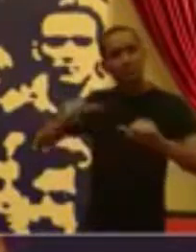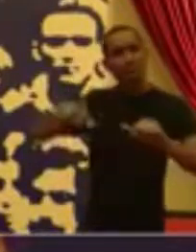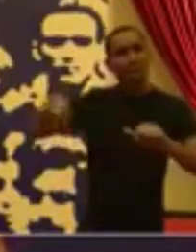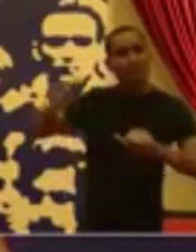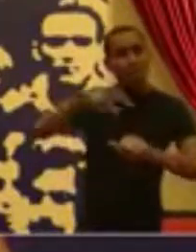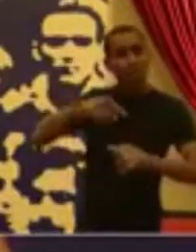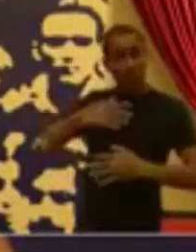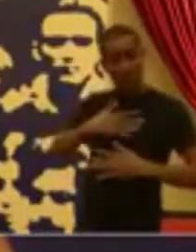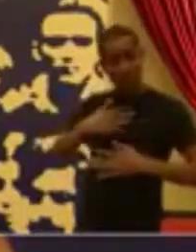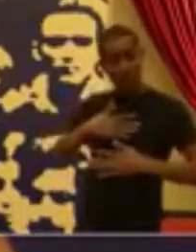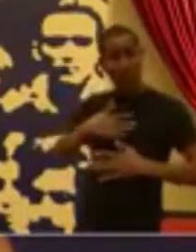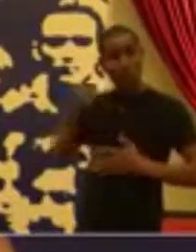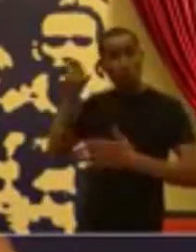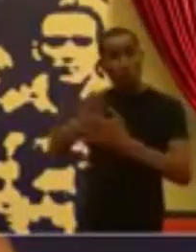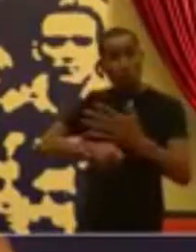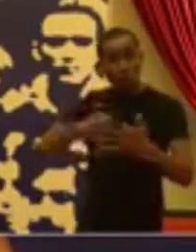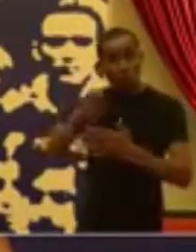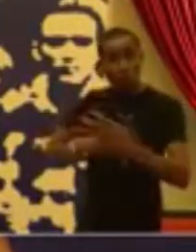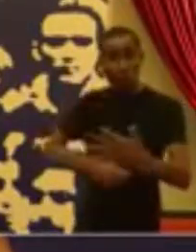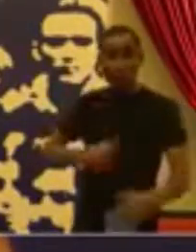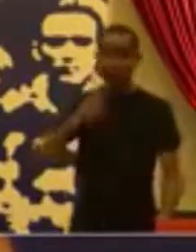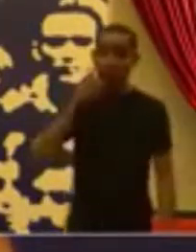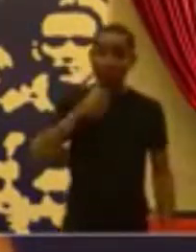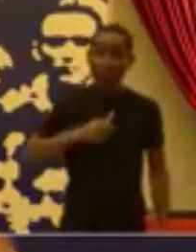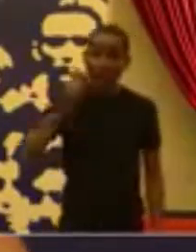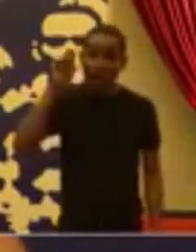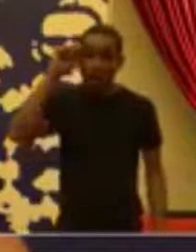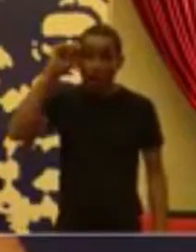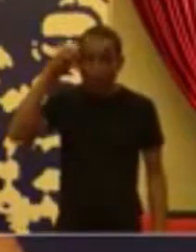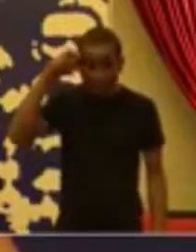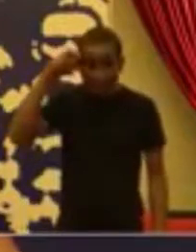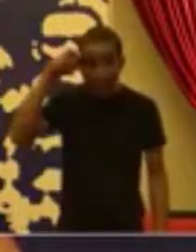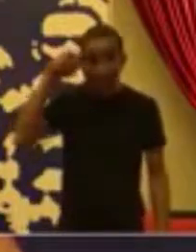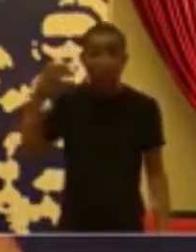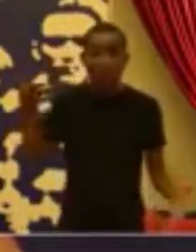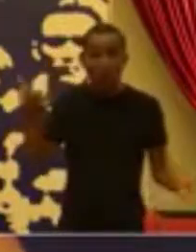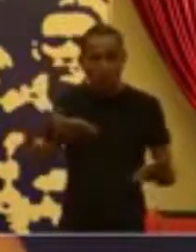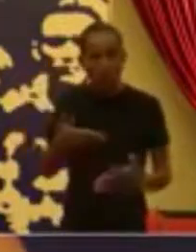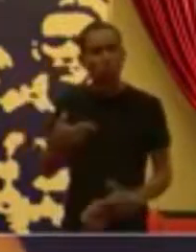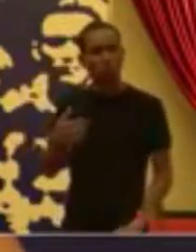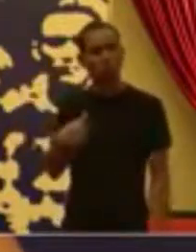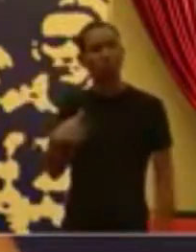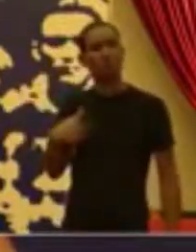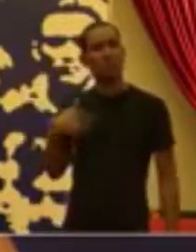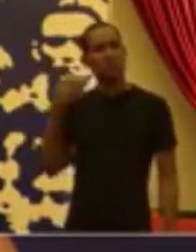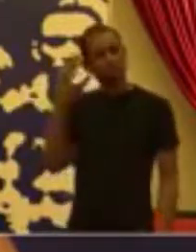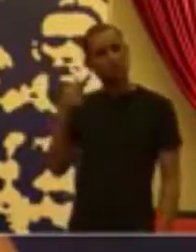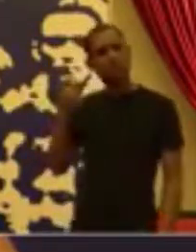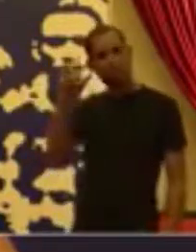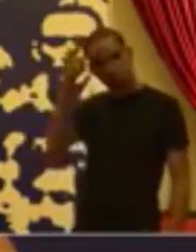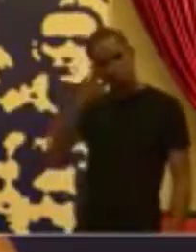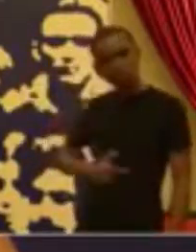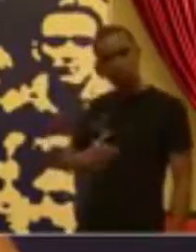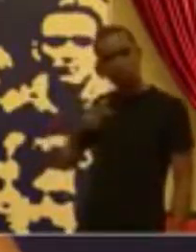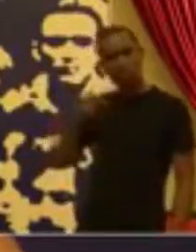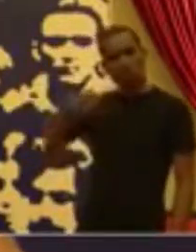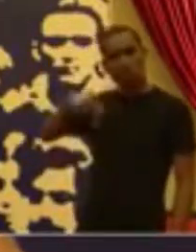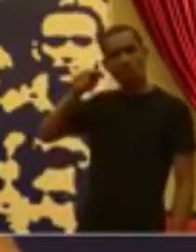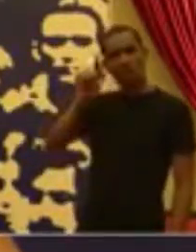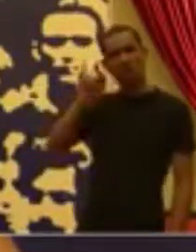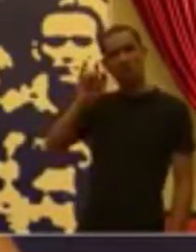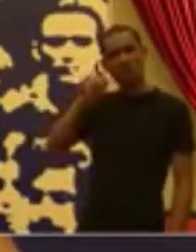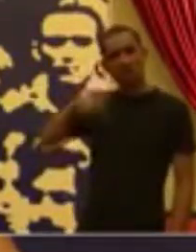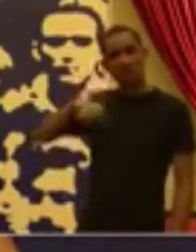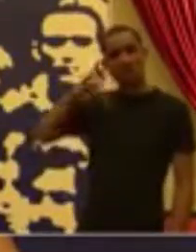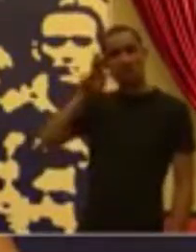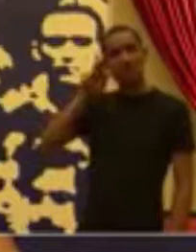luta como mulher negra, que hoje reconheço que sou quilombola, e